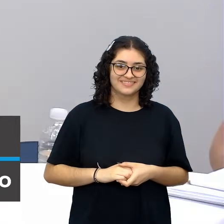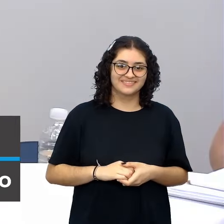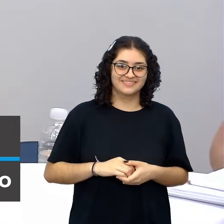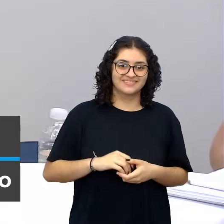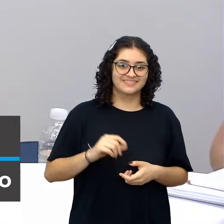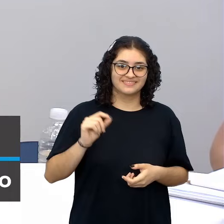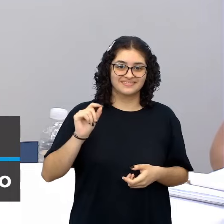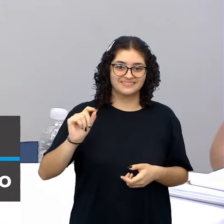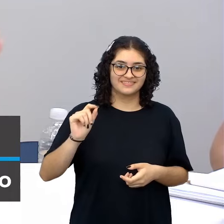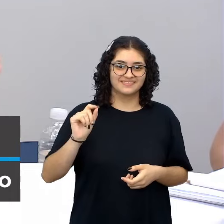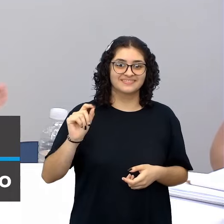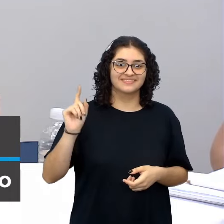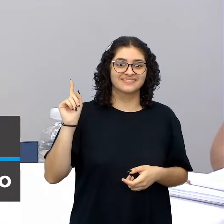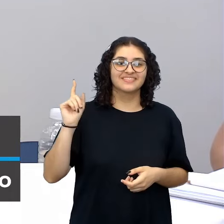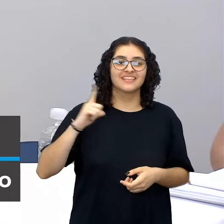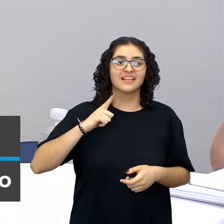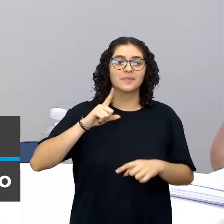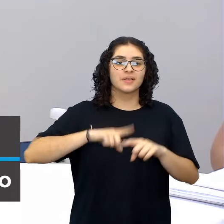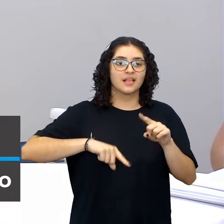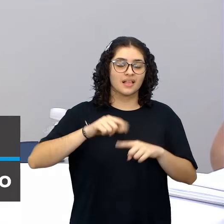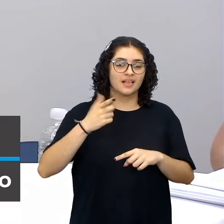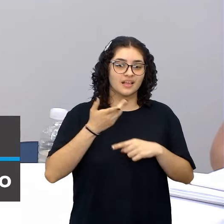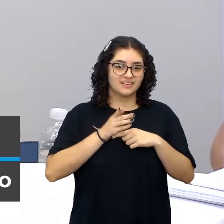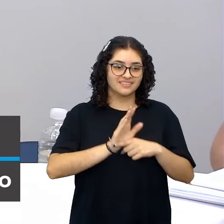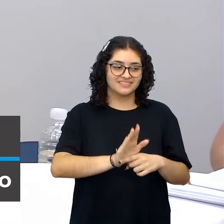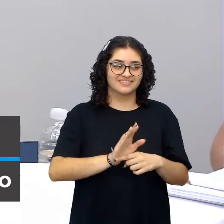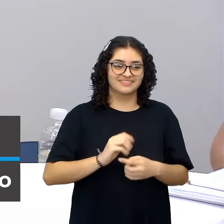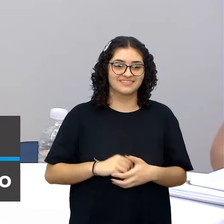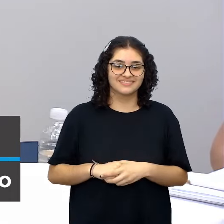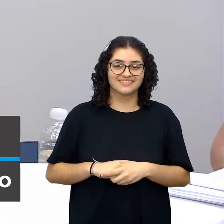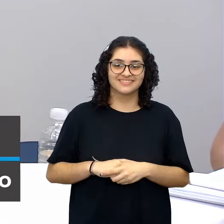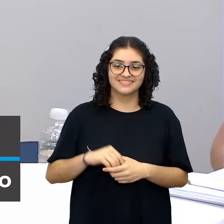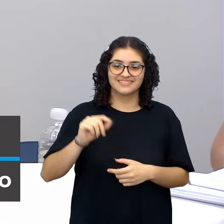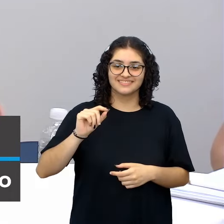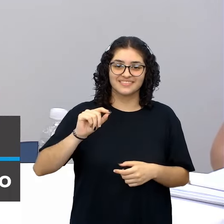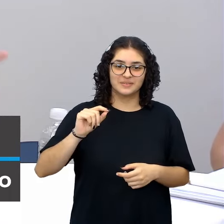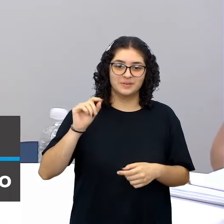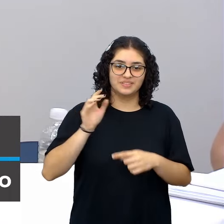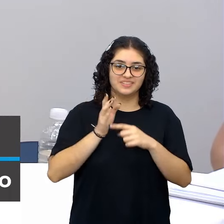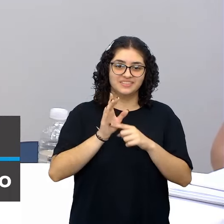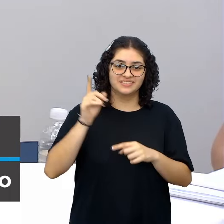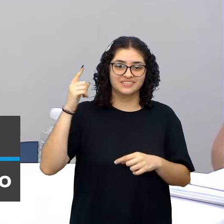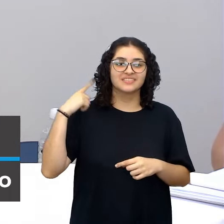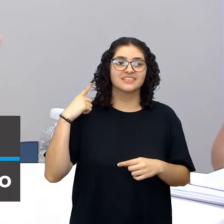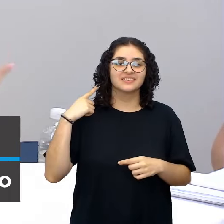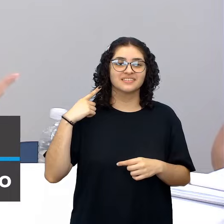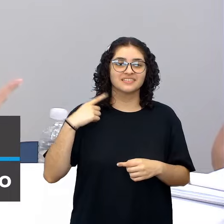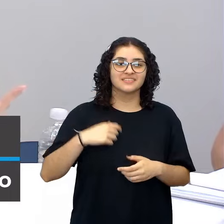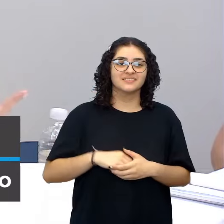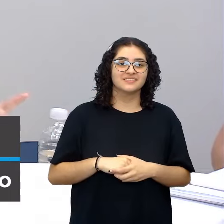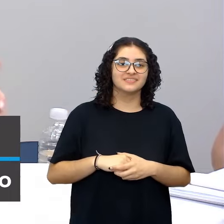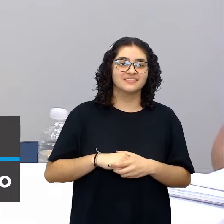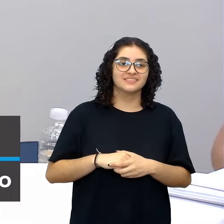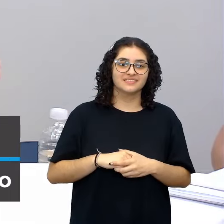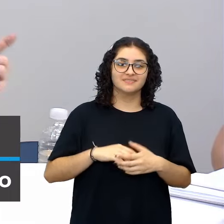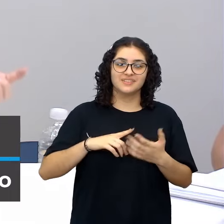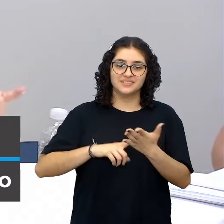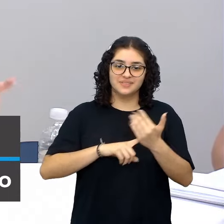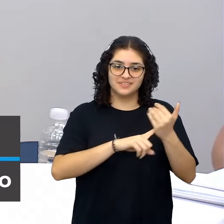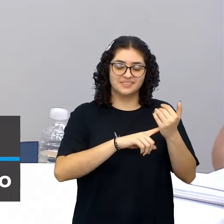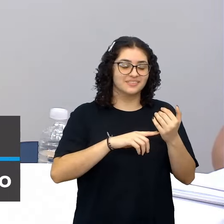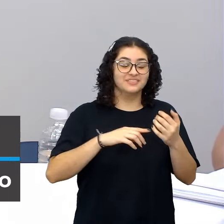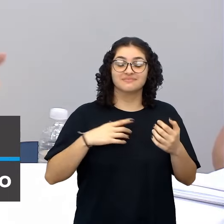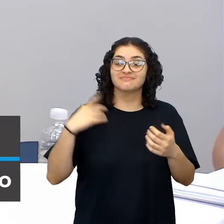tecnologia equipamento facilita. A tecnologia componente amplia possibilidades. Existe